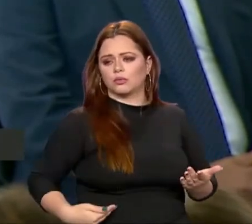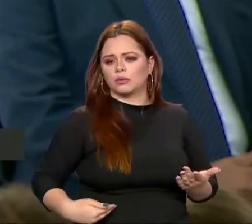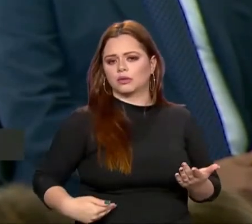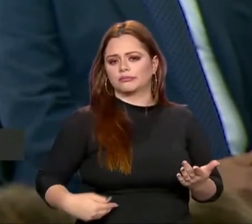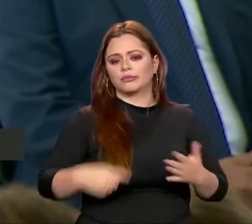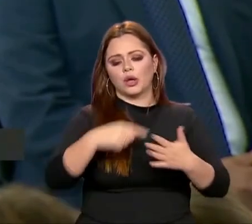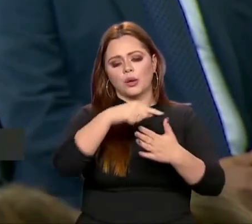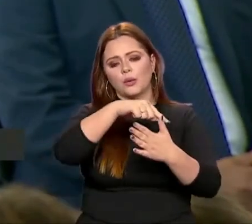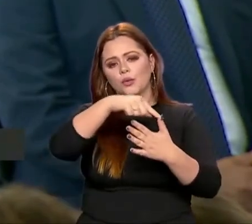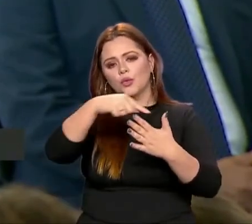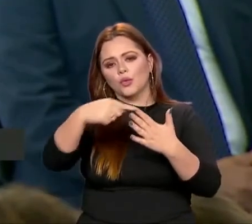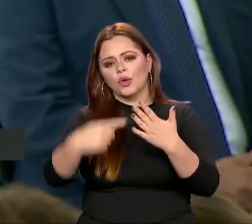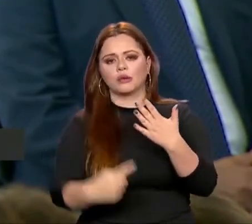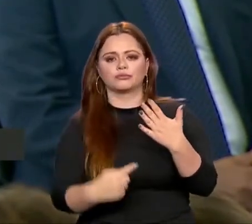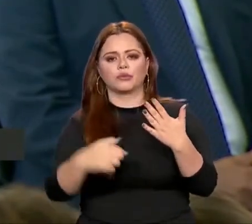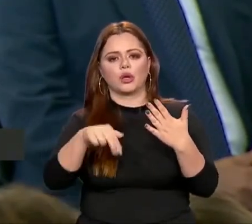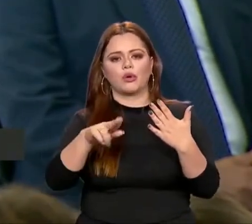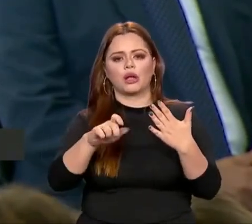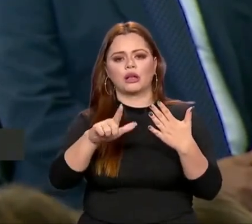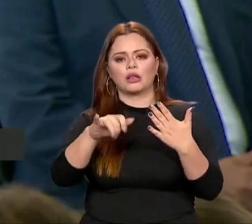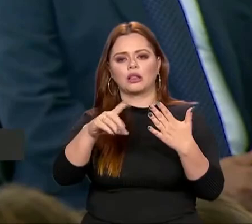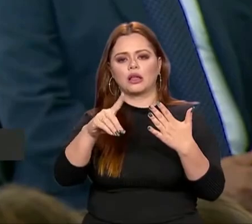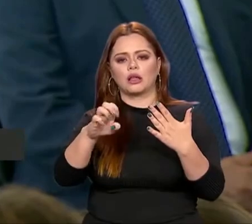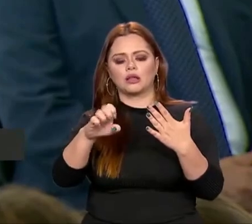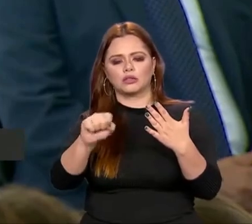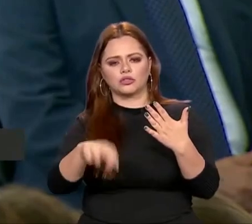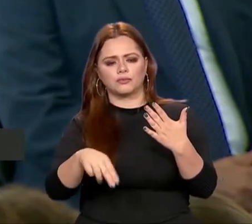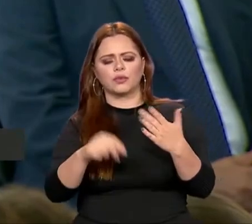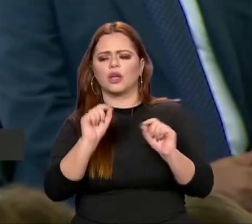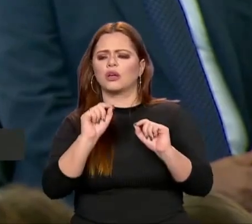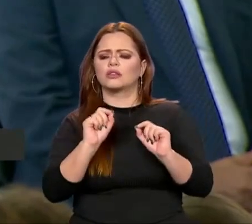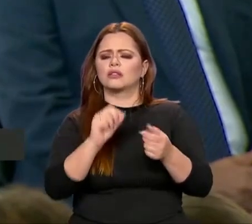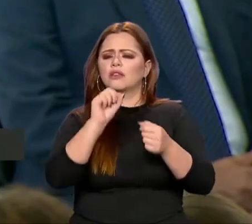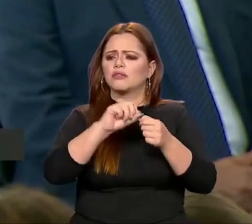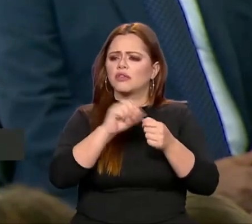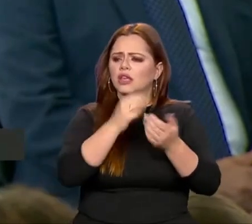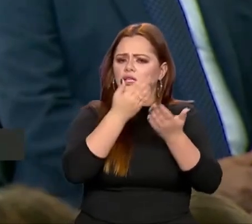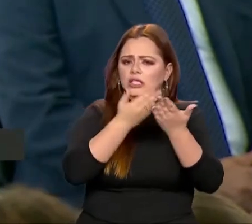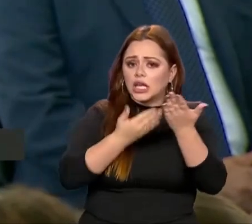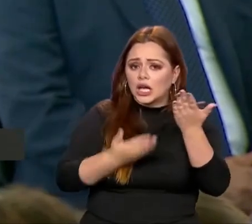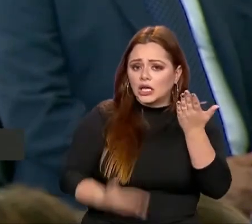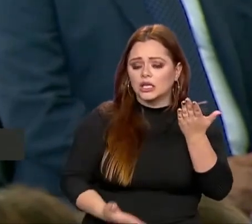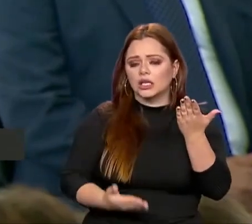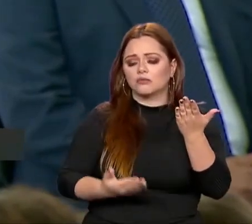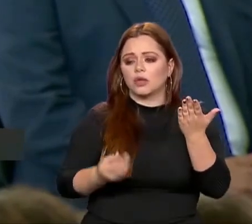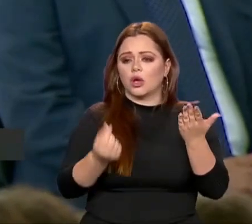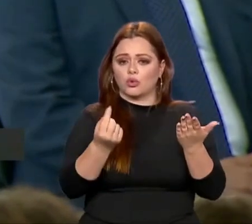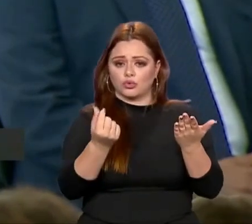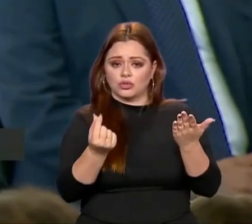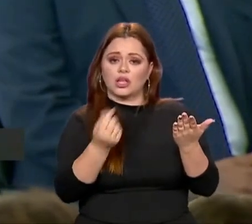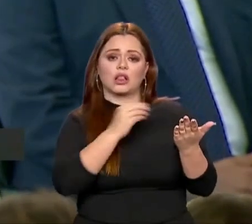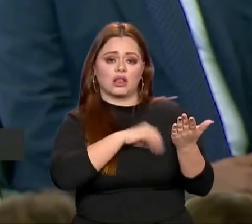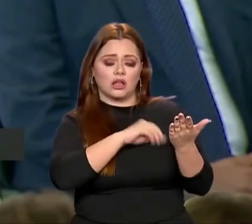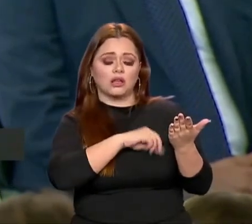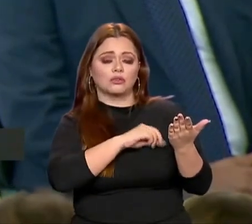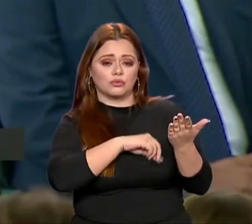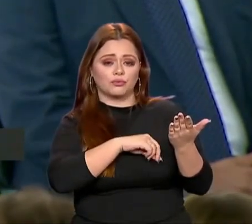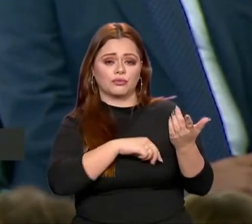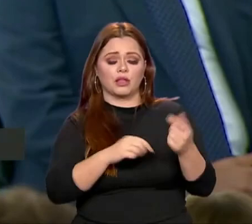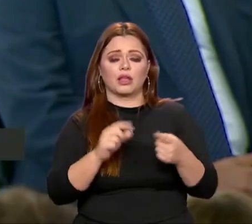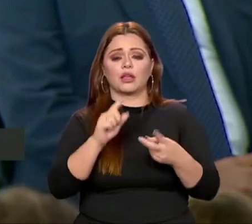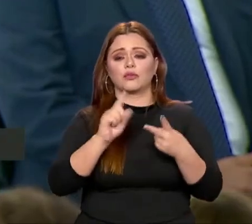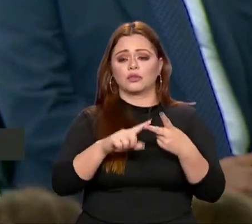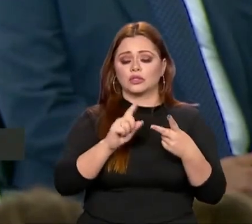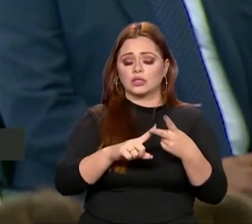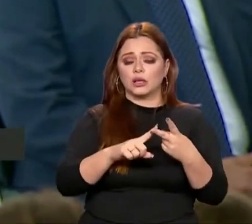qualidade na medida em que você fez cair sabe a questão do salário na medida em que